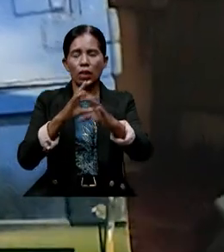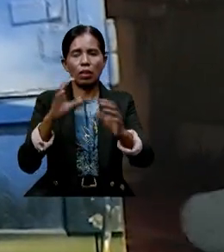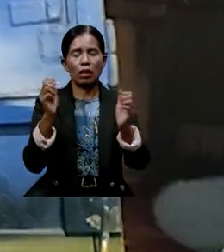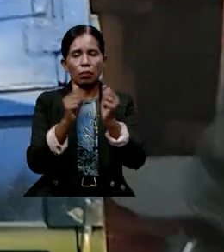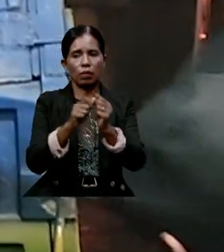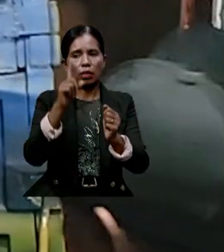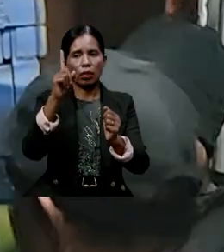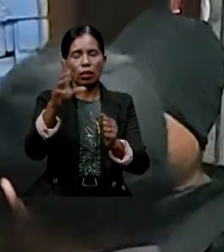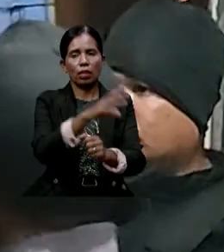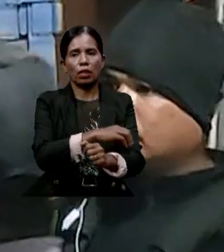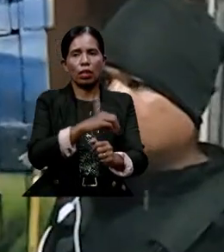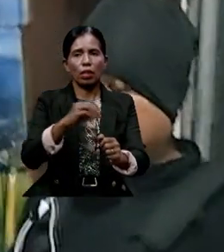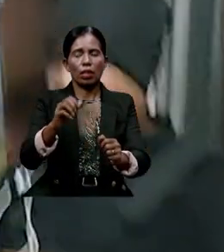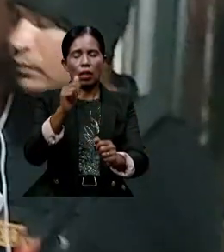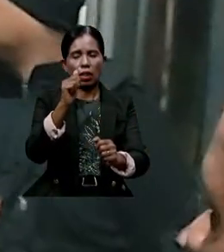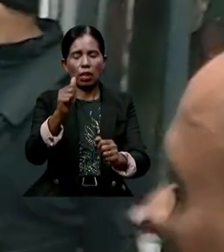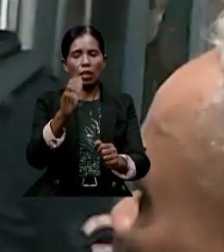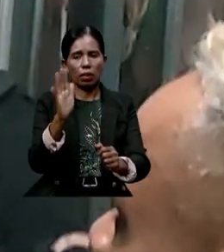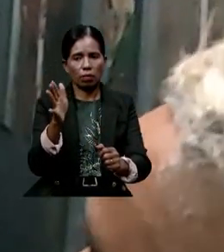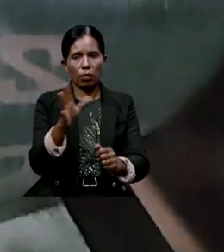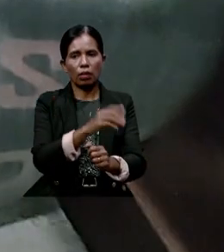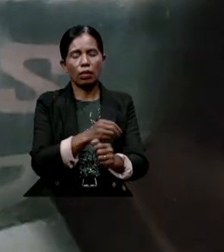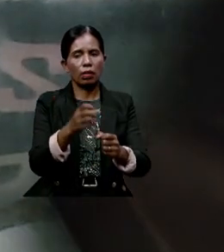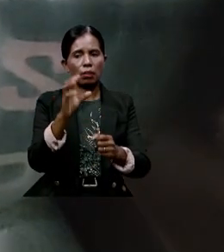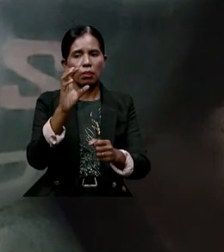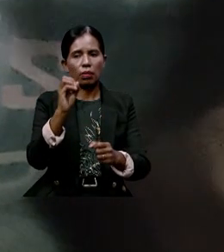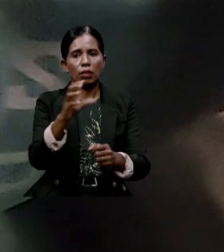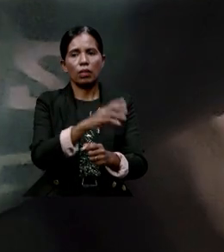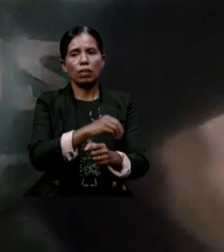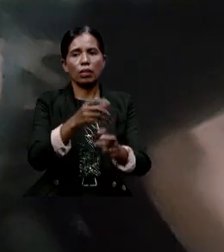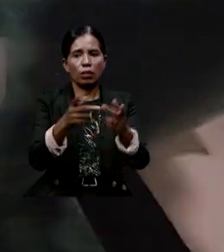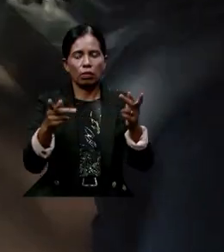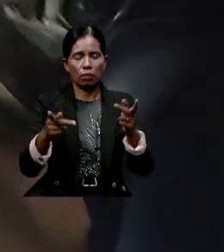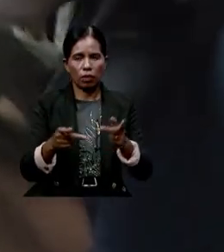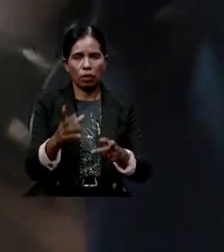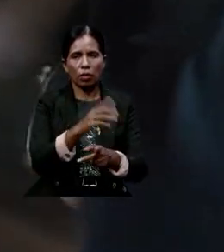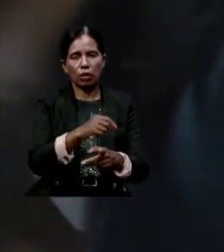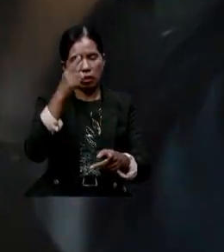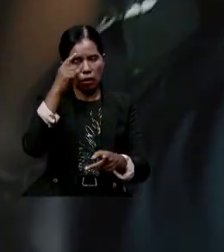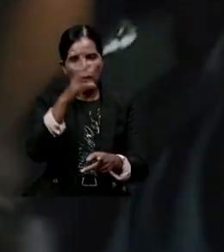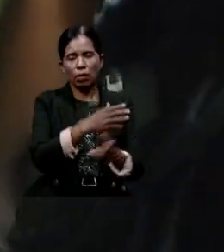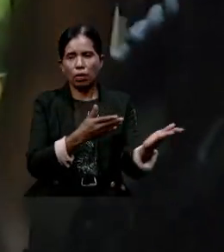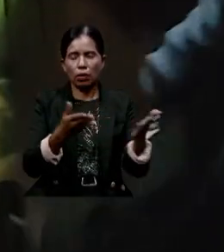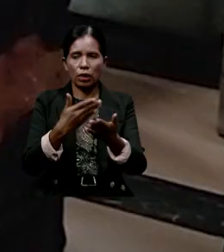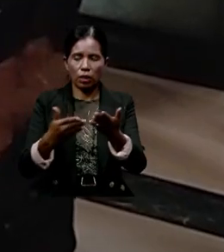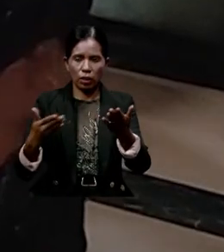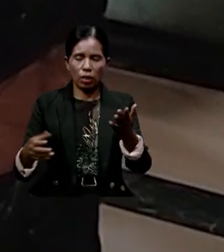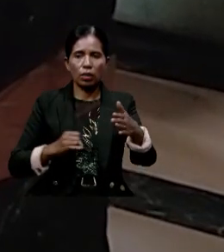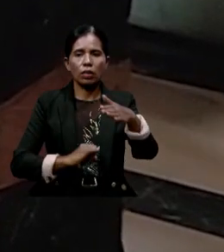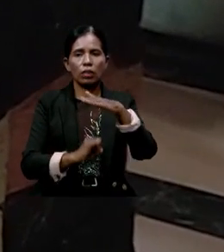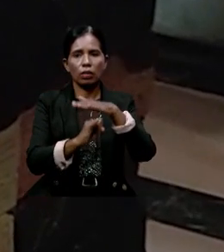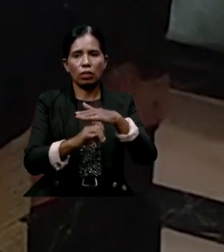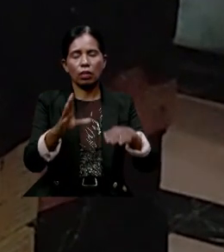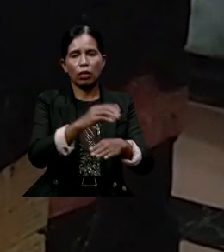ida, rosapa matrícula a Lima Nulu, Mamu Lima Walu e a área Rudilaran. Também desconfia a tama sang ilegal, a nesan